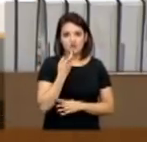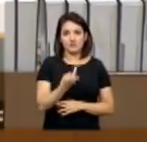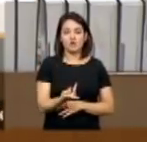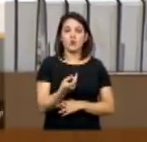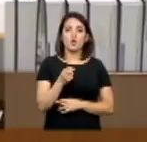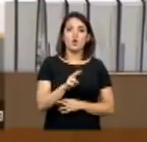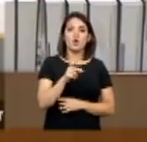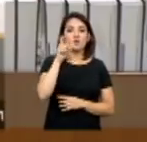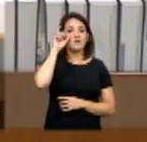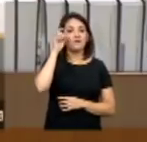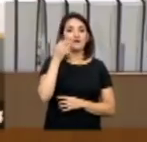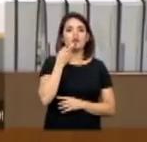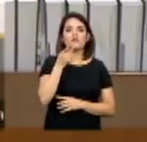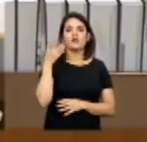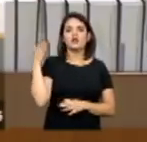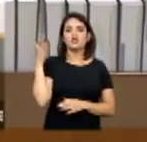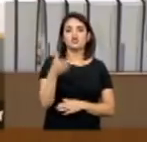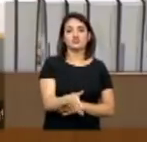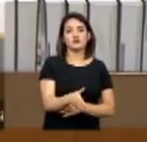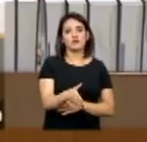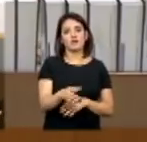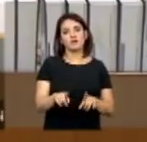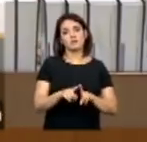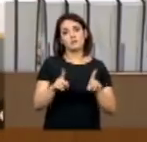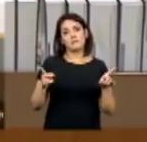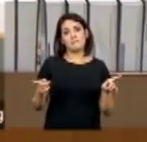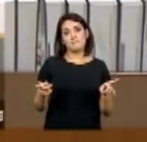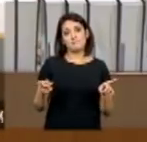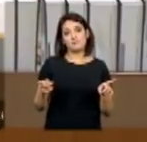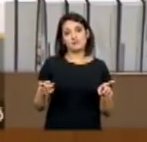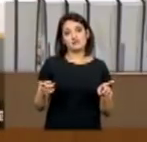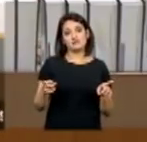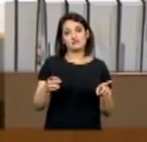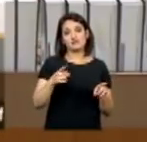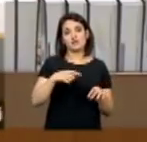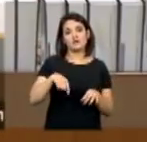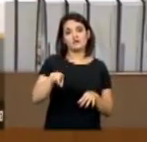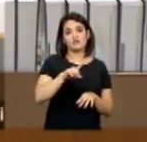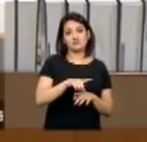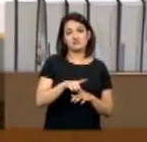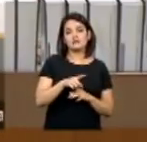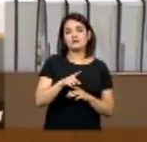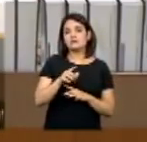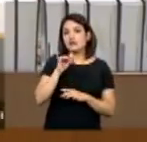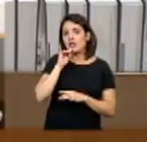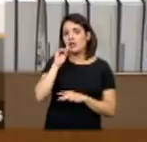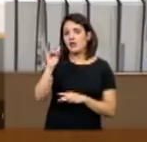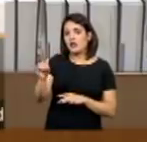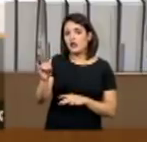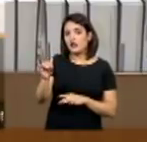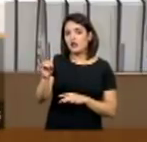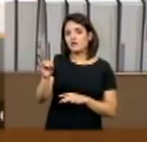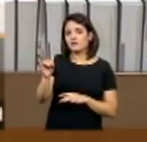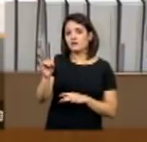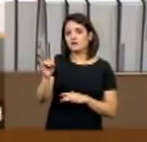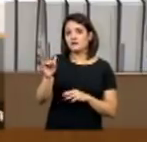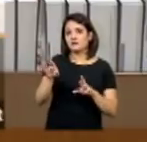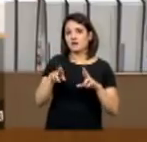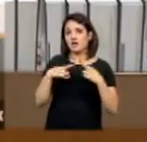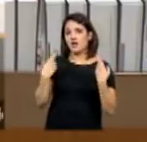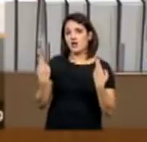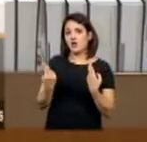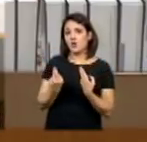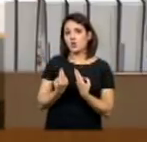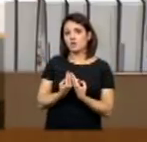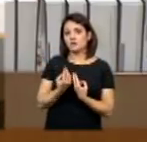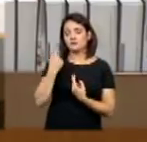está aqui pra sair de errado e aí os senhores mas não impediriam os capinhas que avisasse a audiência que agora os